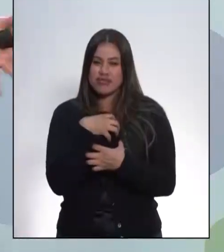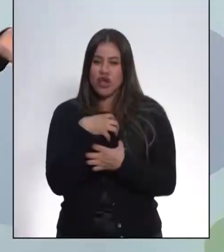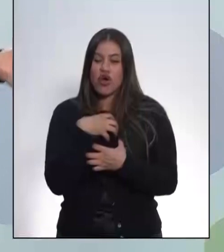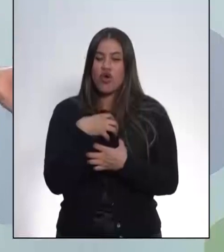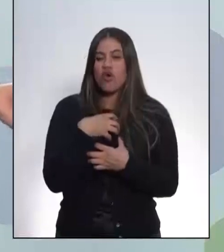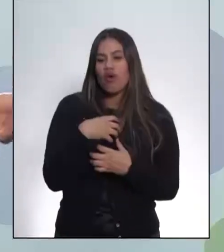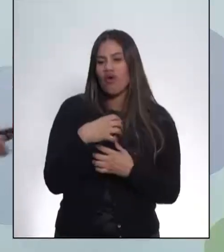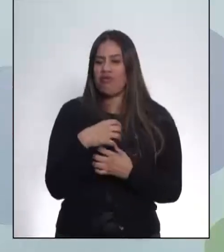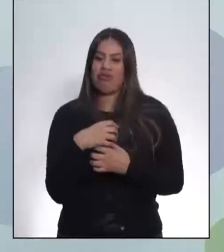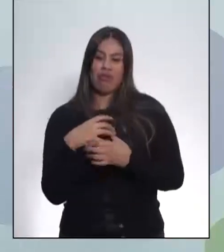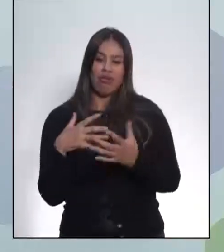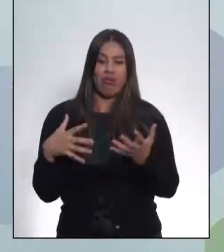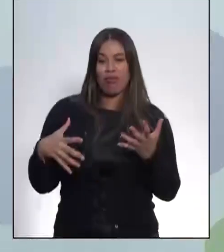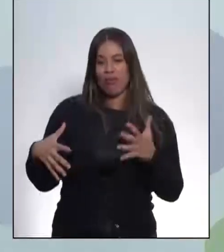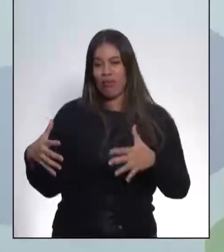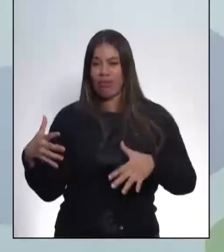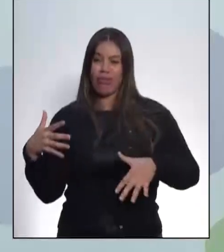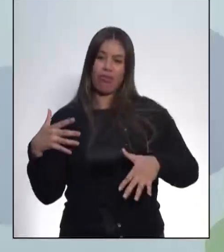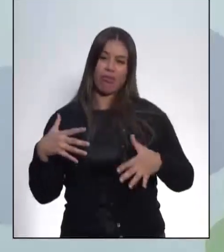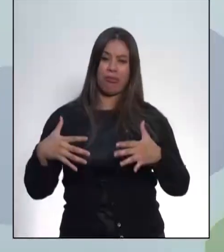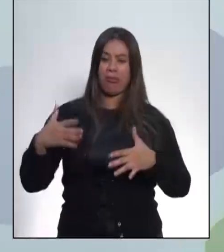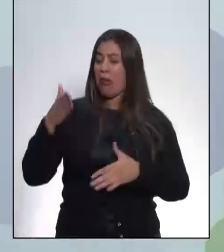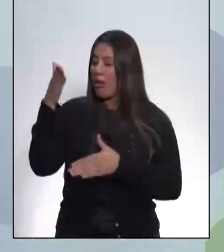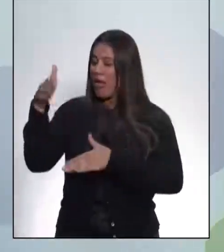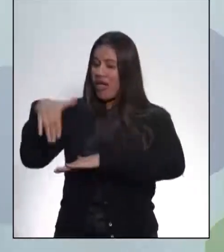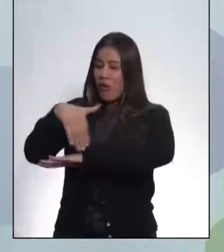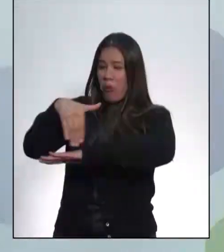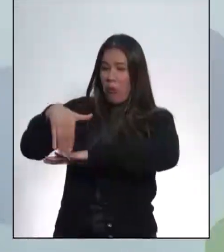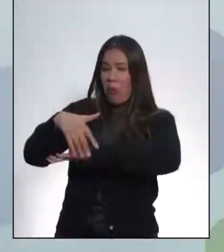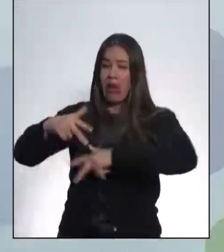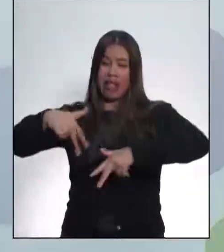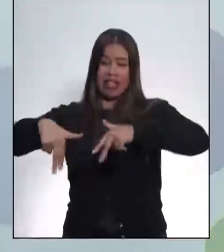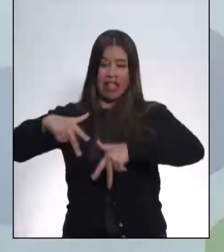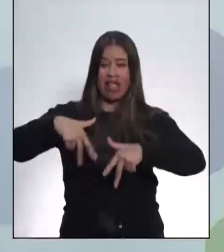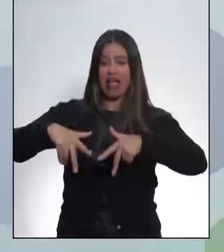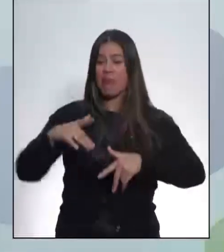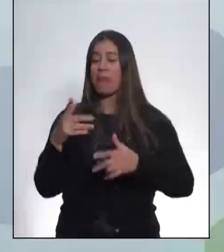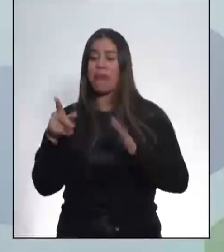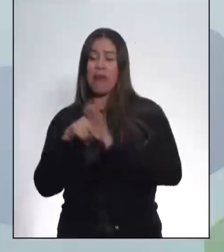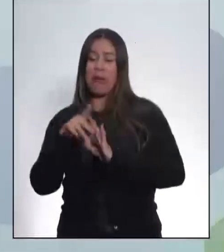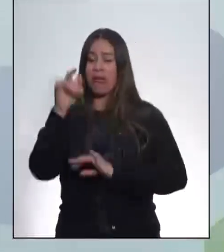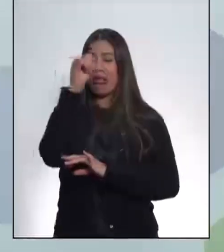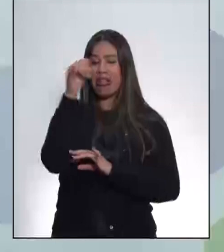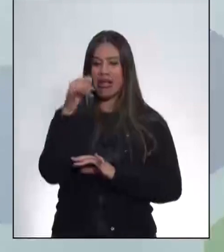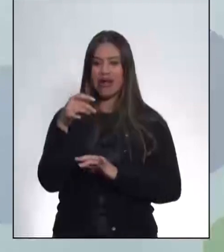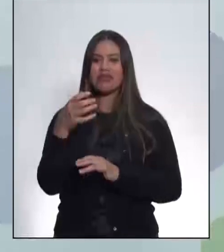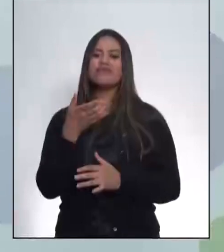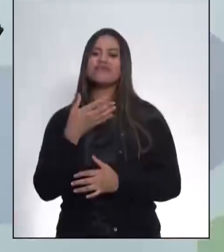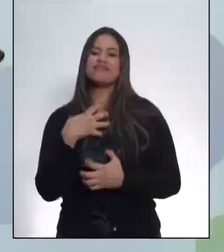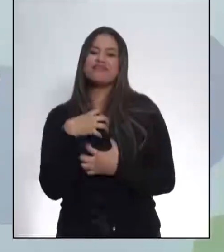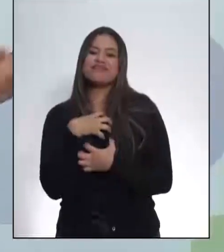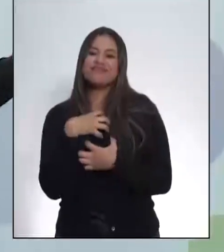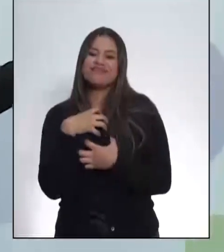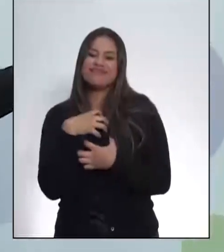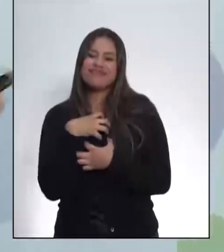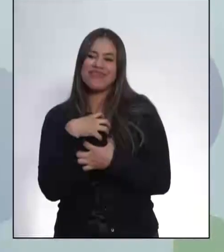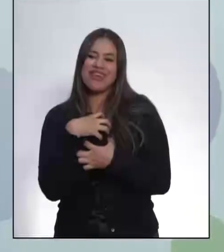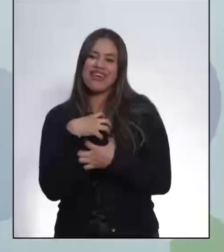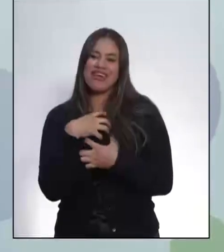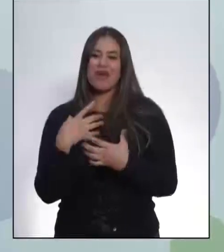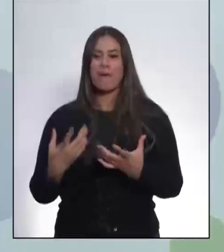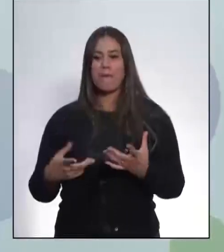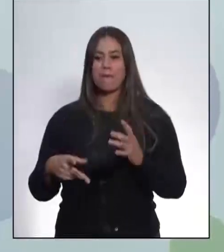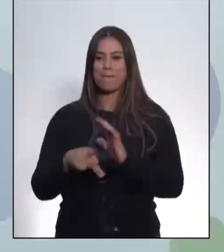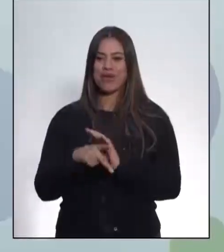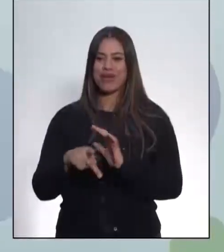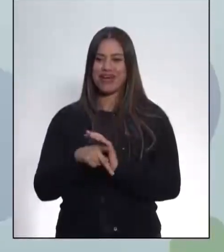meu, pelo amor de Deus, me estava andando ali pela Paz de Barros, eles falam meio italianado, tá certo? O jeito de falar da Moca vai ser patrimônio imaterial